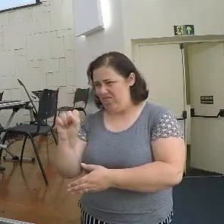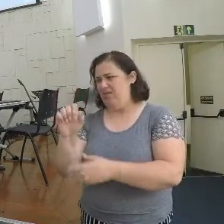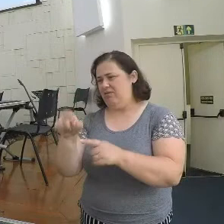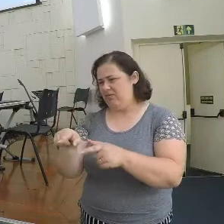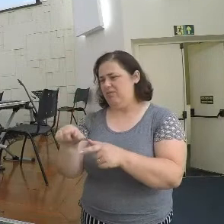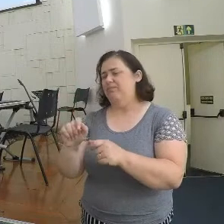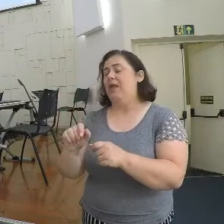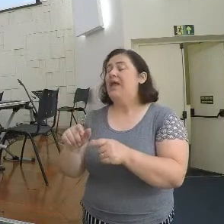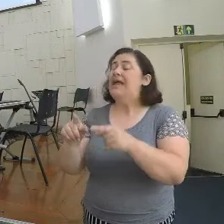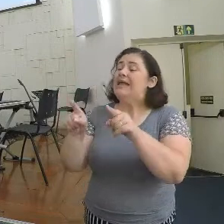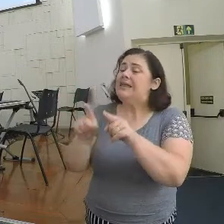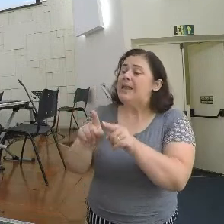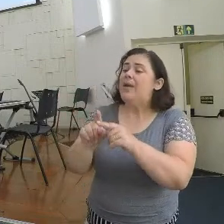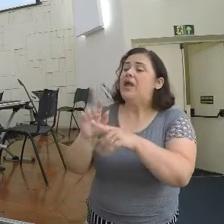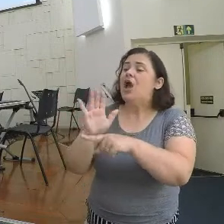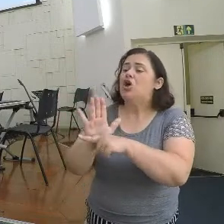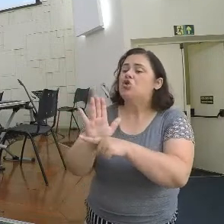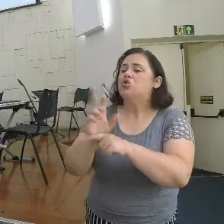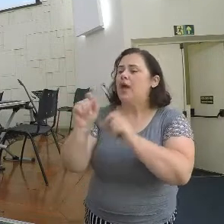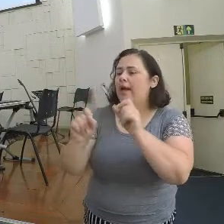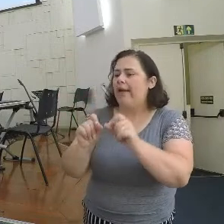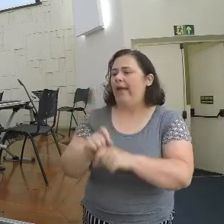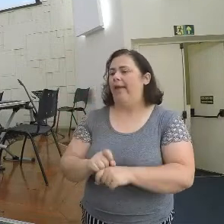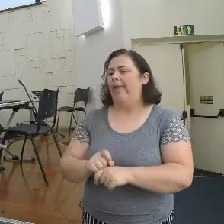tinham dificuldade, como